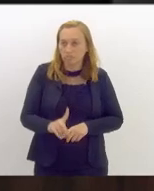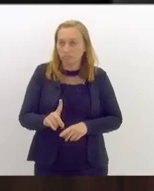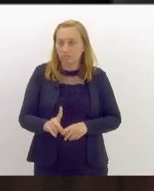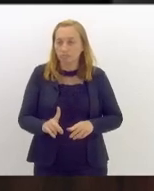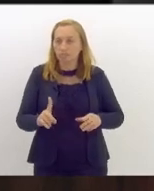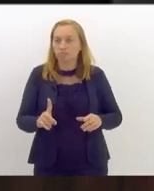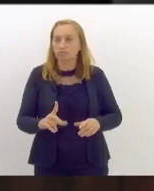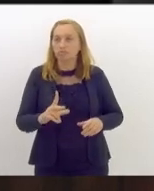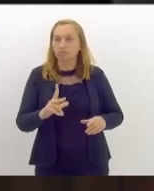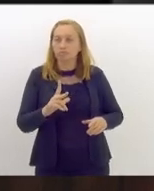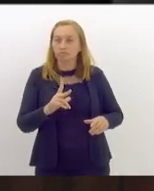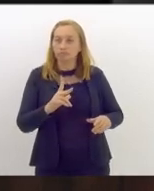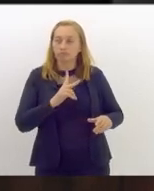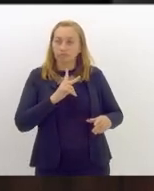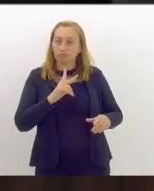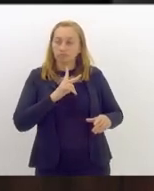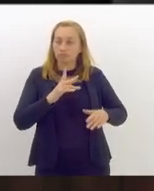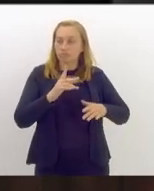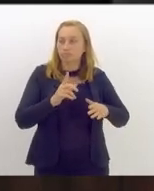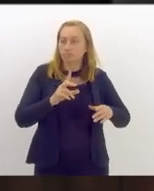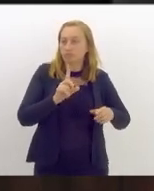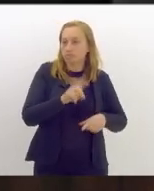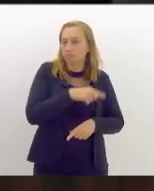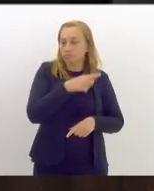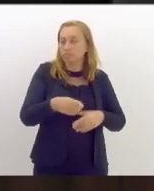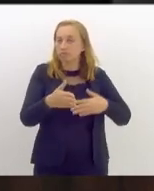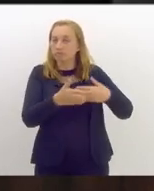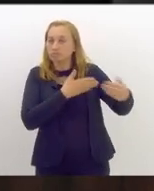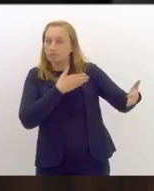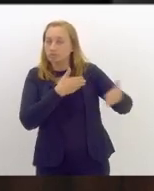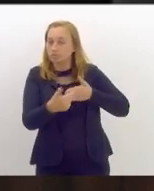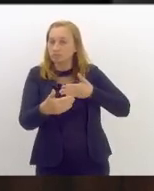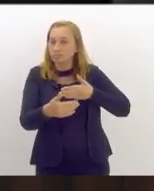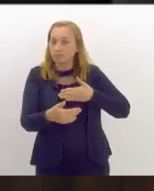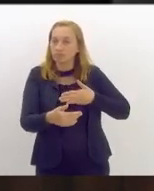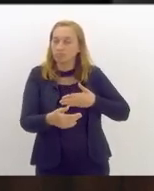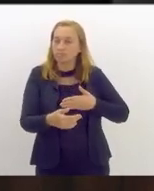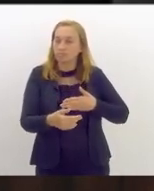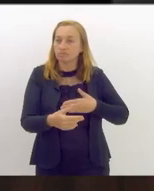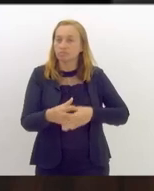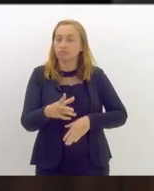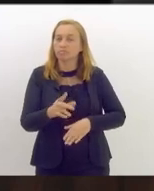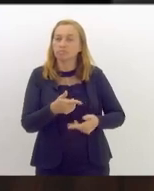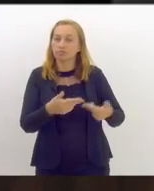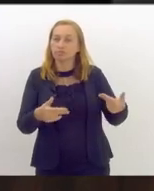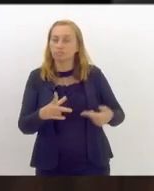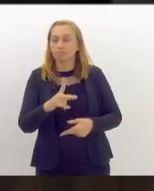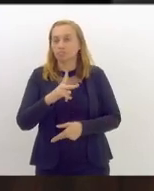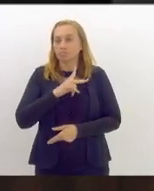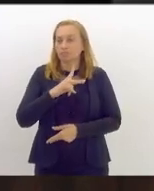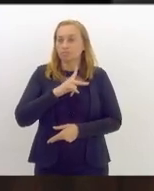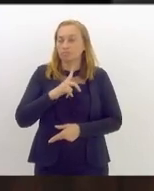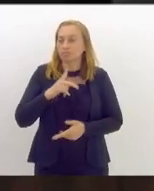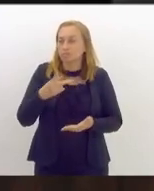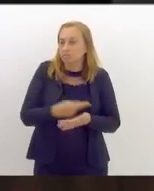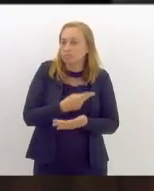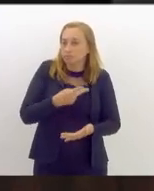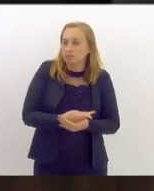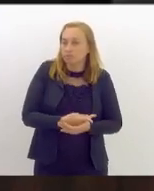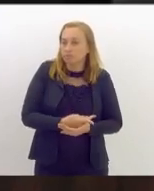privada e proibido quaisquer edificações particulares irregulares